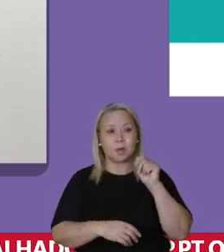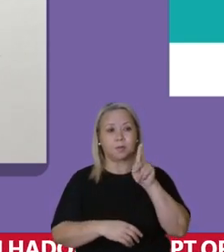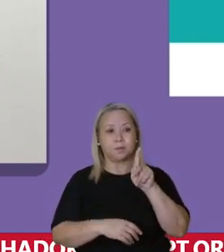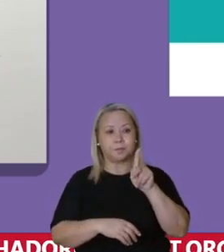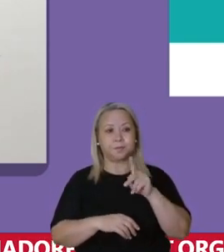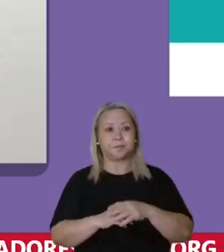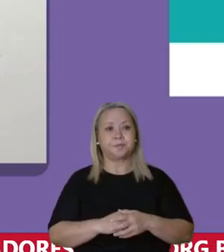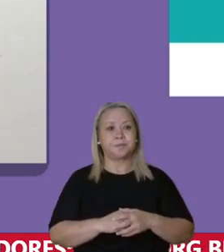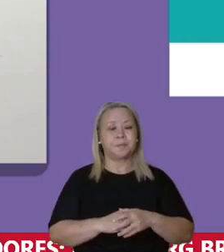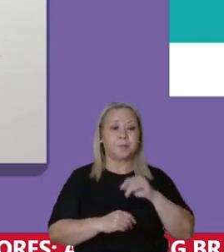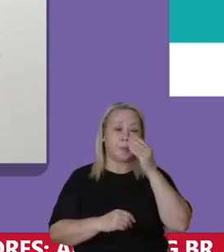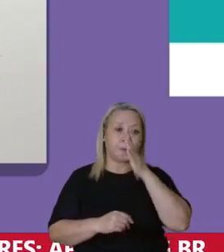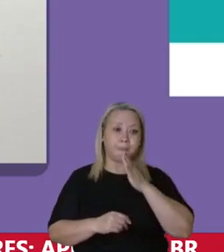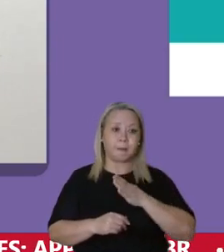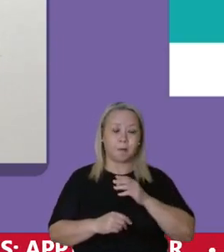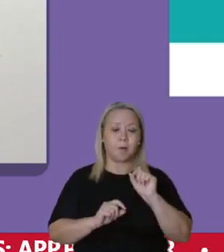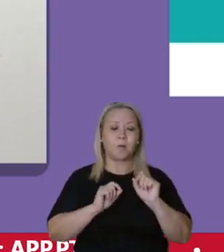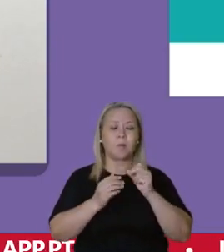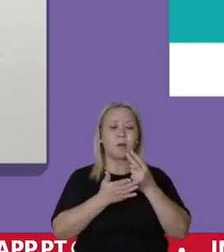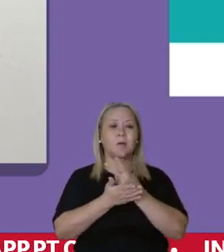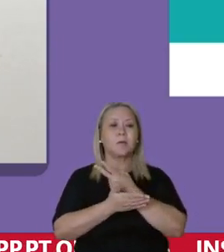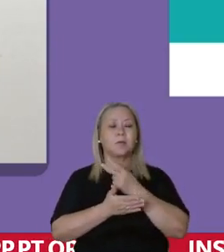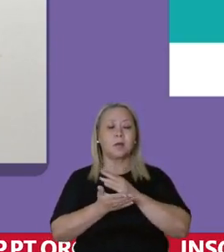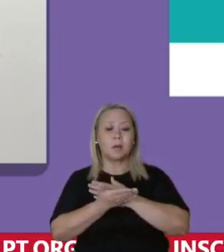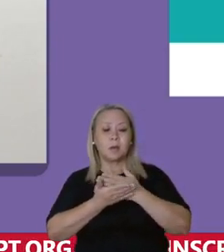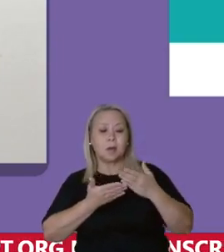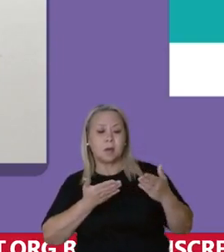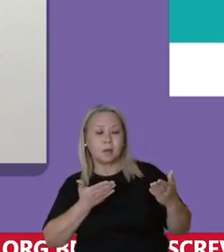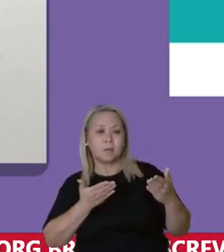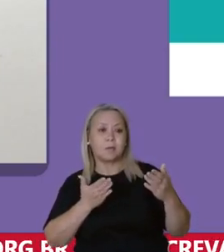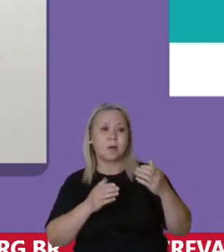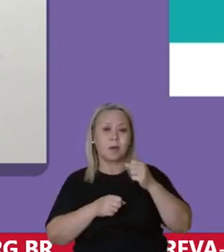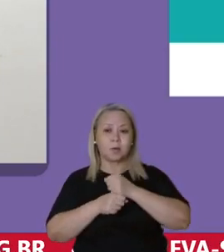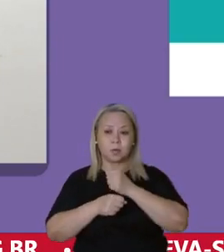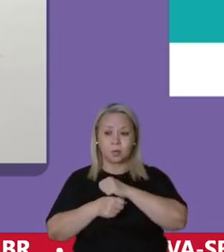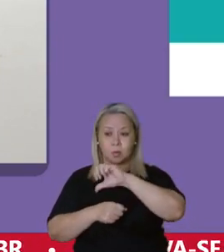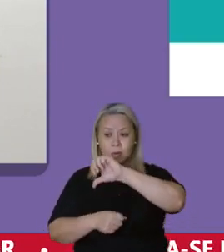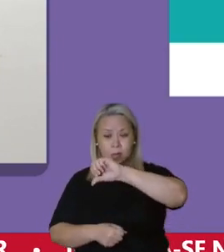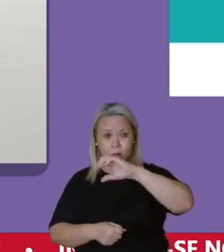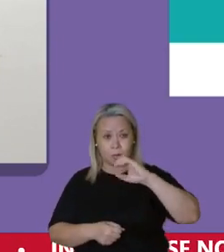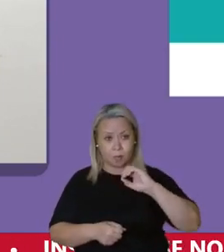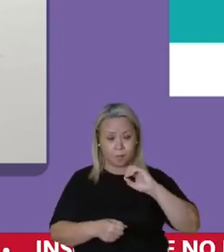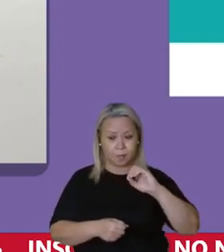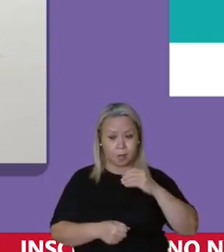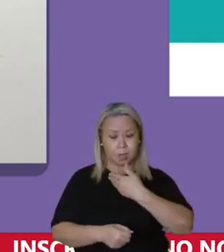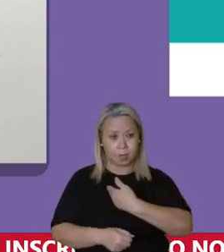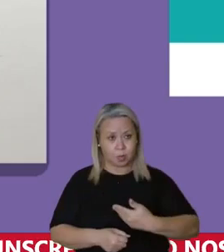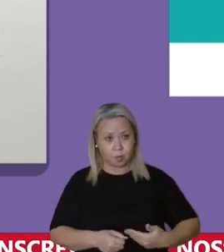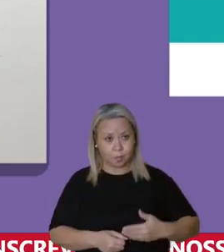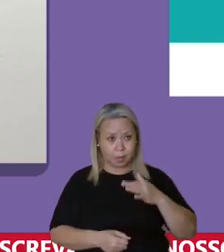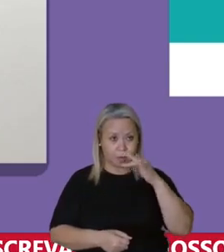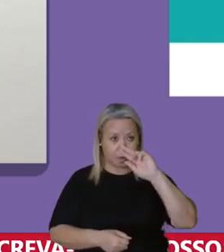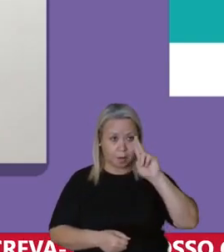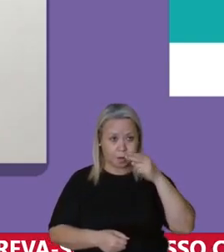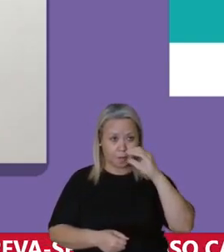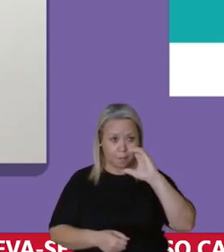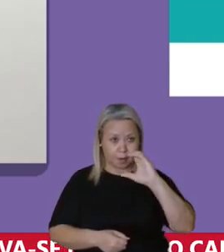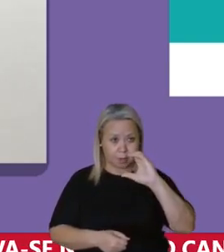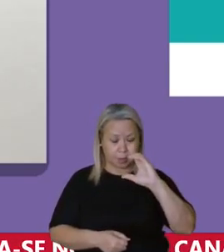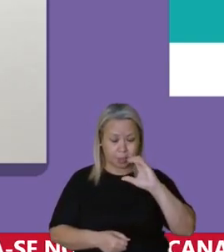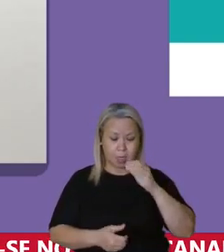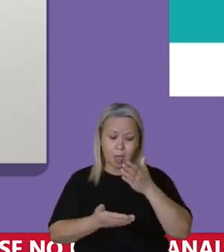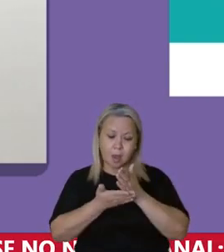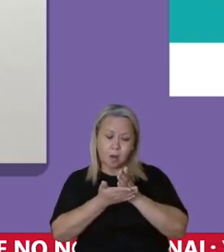Brasil. O que ocorre é que desde os anos 90, ainda no governo Fernando Henrique Cardoso, uma